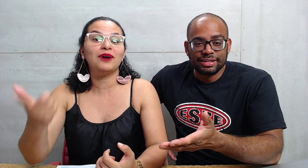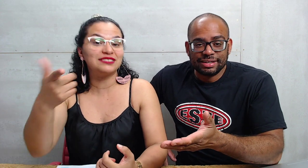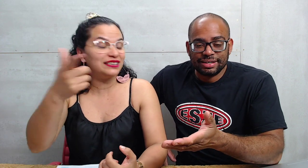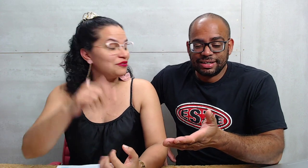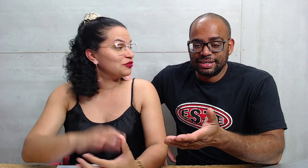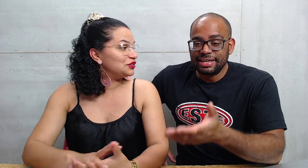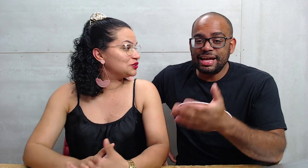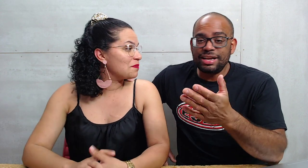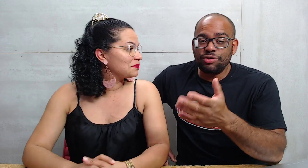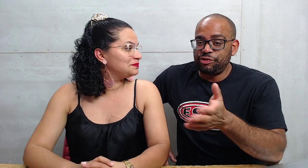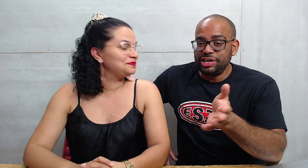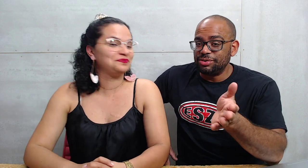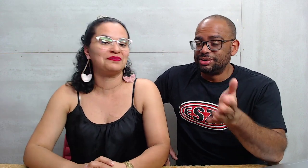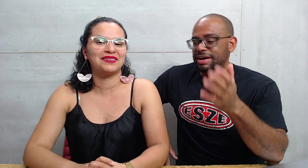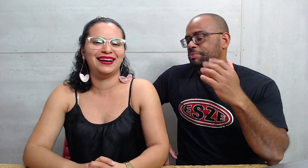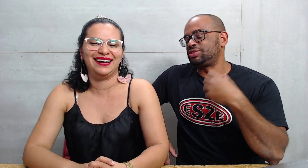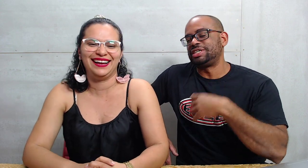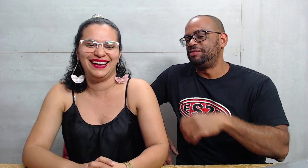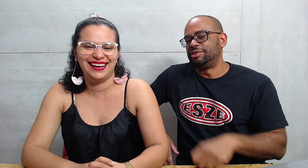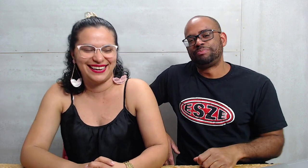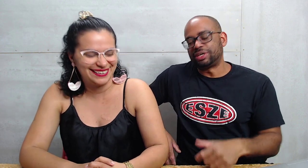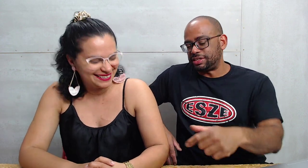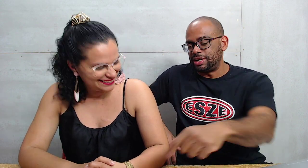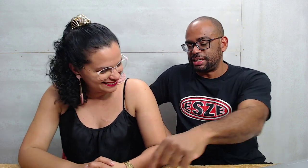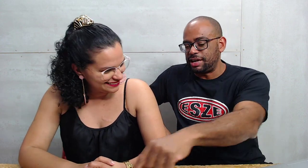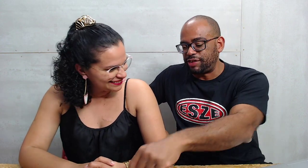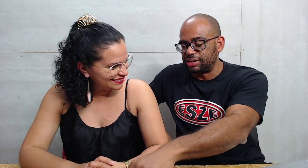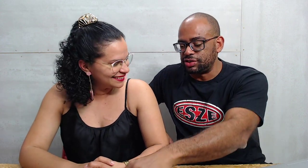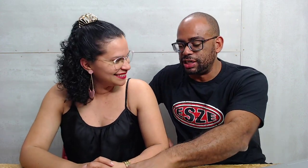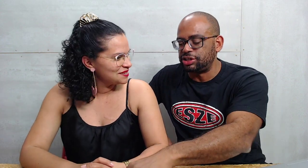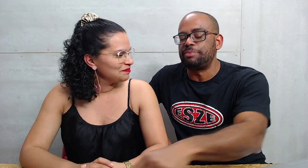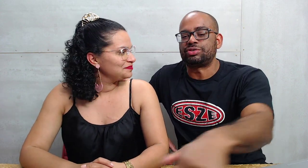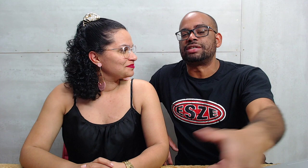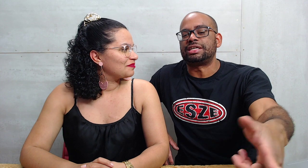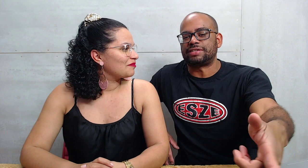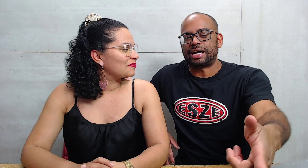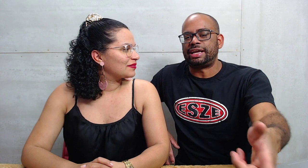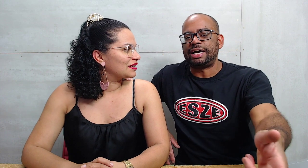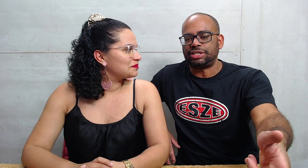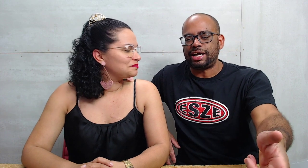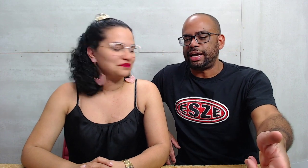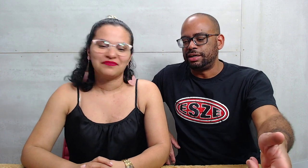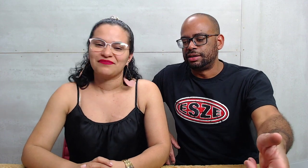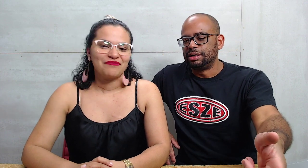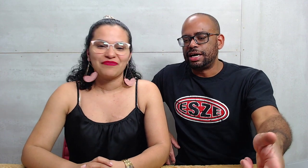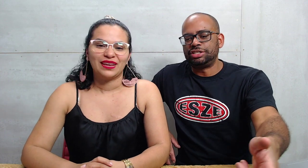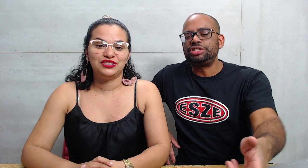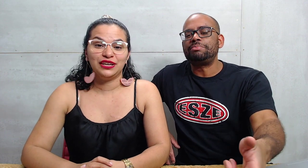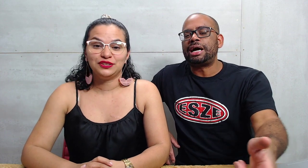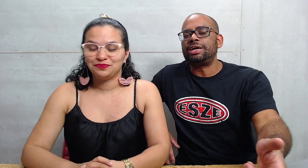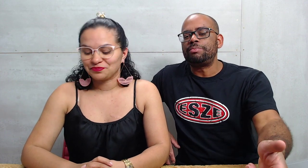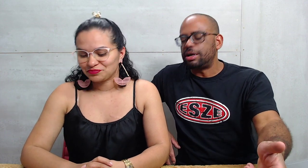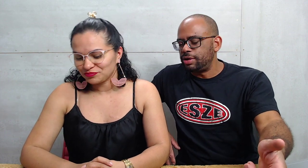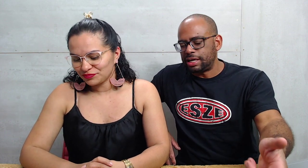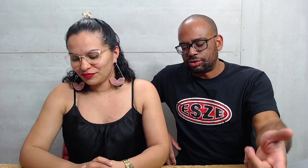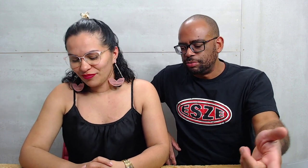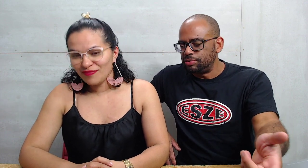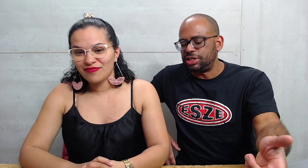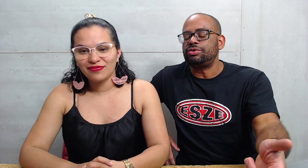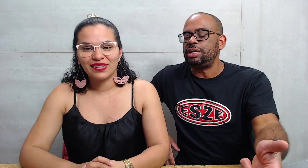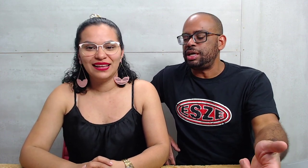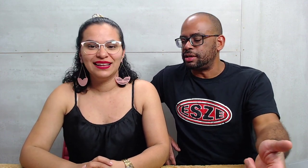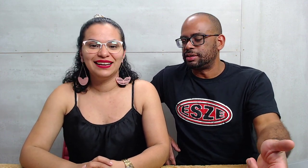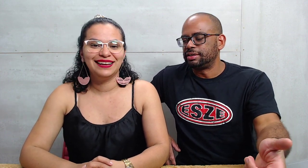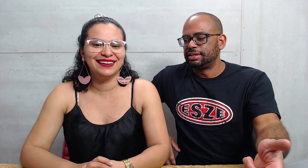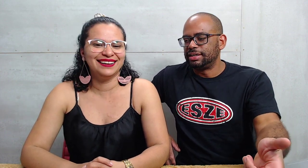Não, aposto que nem viu o vídeo. Ele não viu, não é possível. Porque senão ele teria falado o seguinte, aí, Bolsonaro, você tá de sacanagem, caralho? A gente malha no bagulho aqui, é tudo